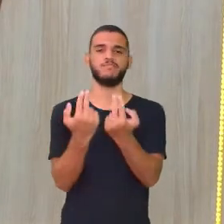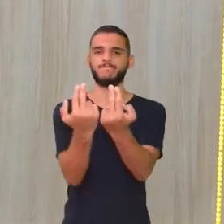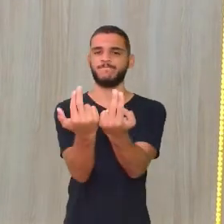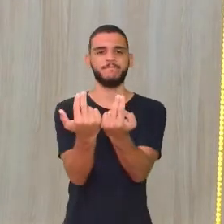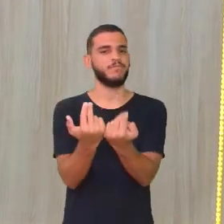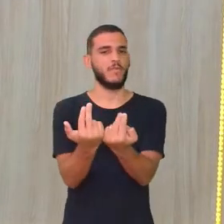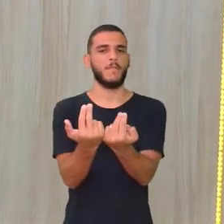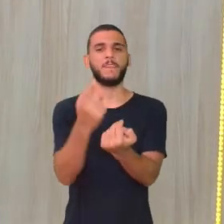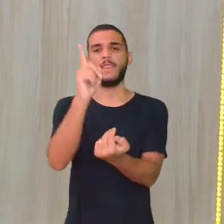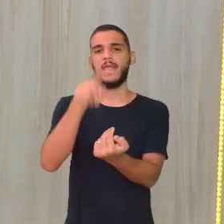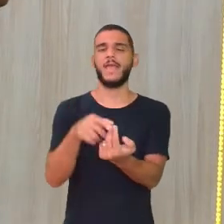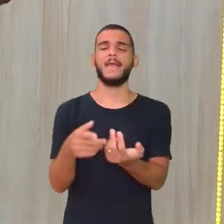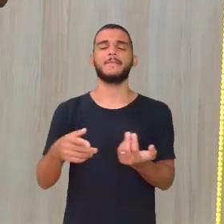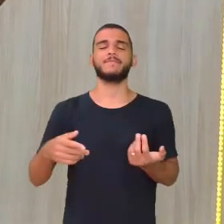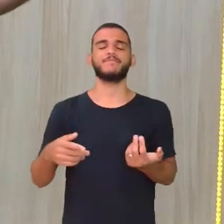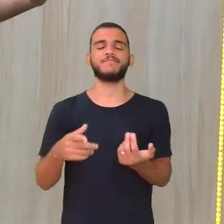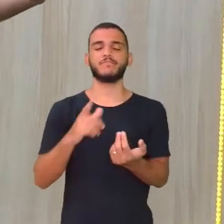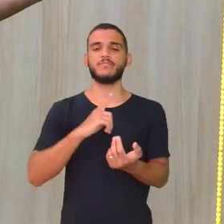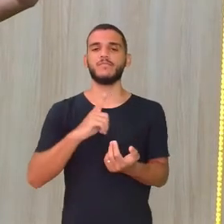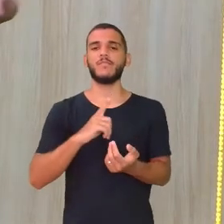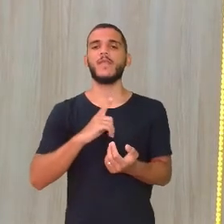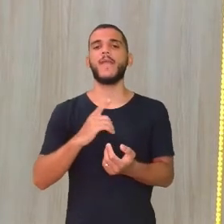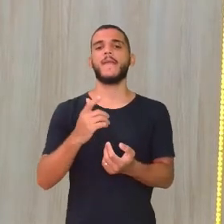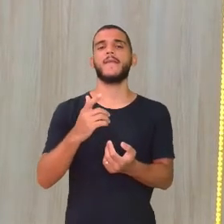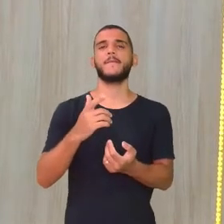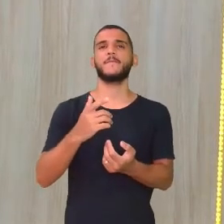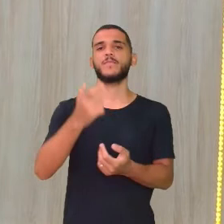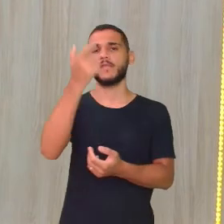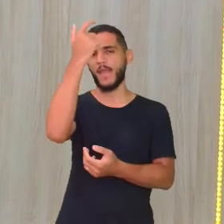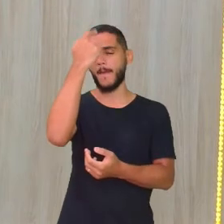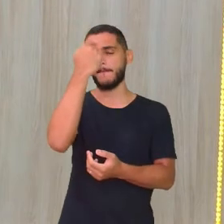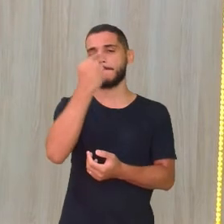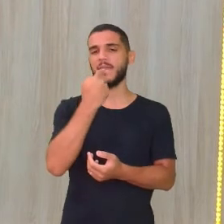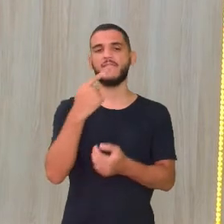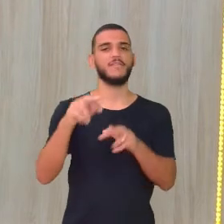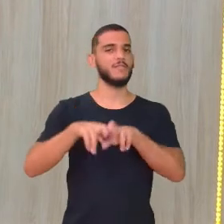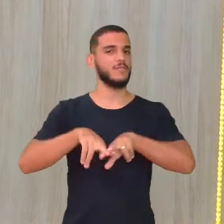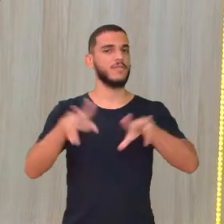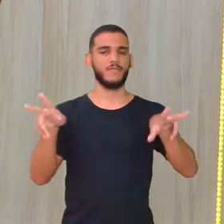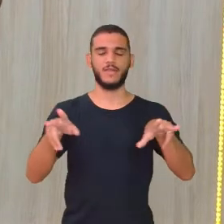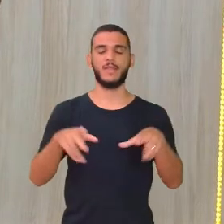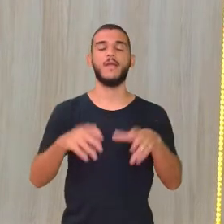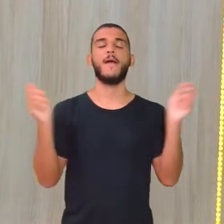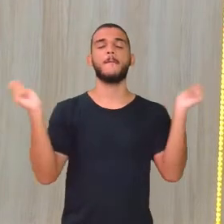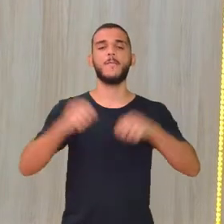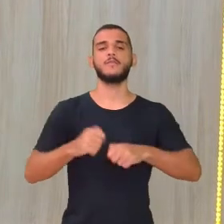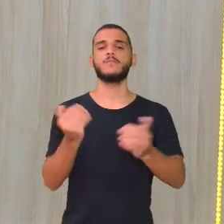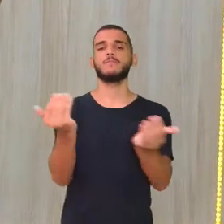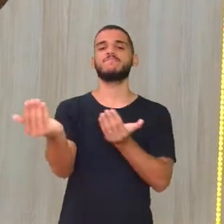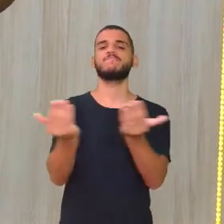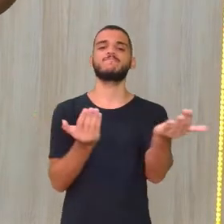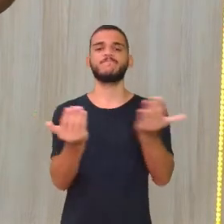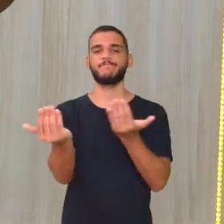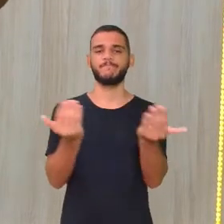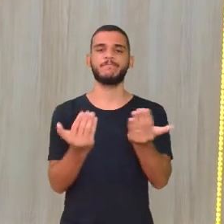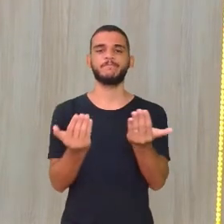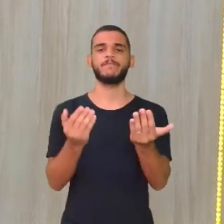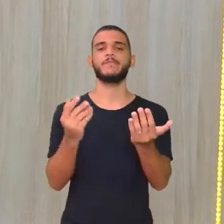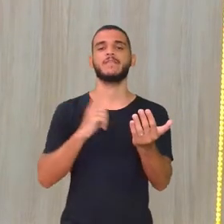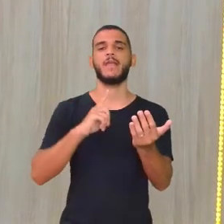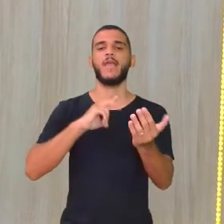mas são completamente iguais, há traços de personalidade diferentes. Mas eu posso, por analogia, ou seja, fazer referência a